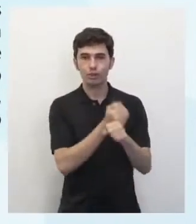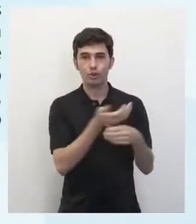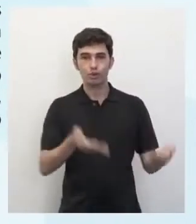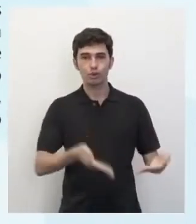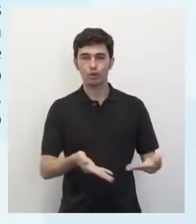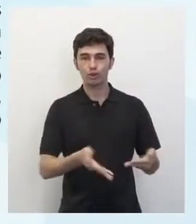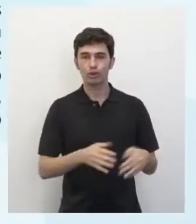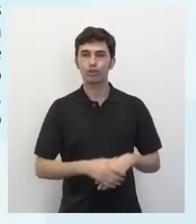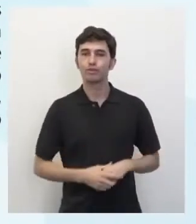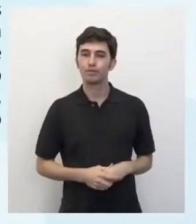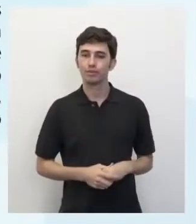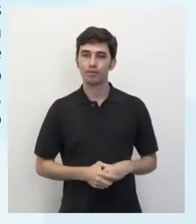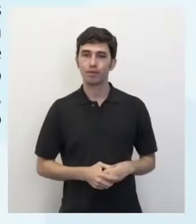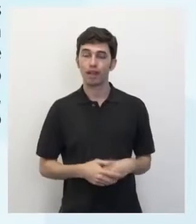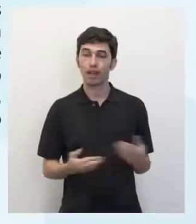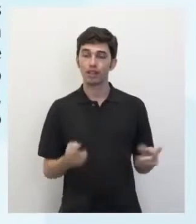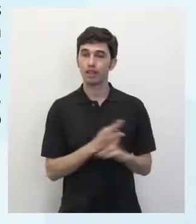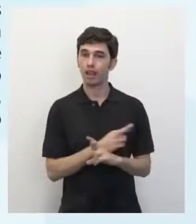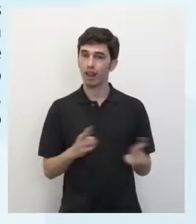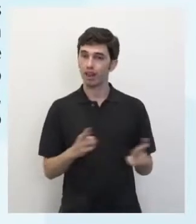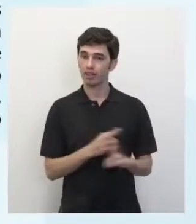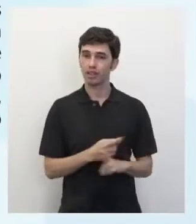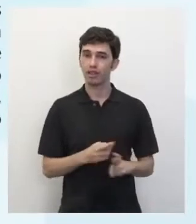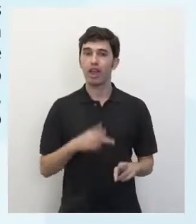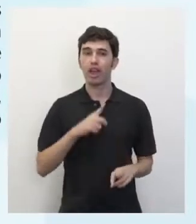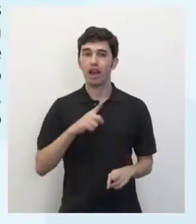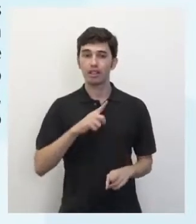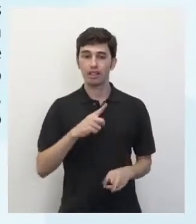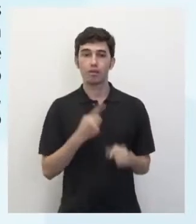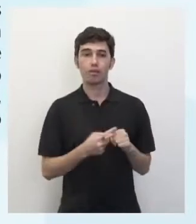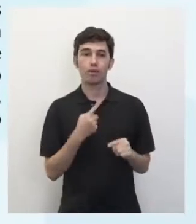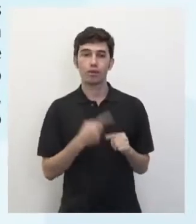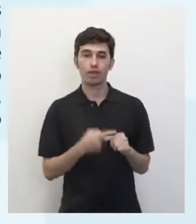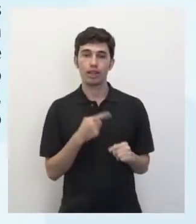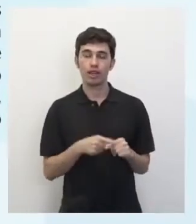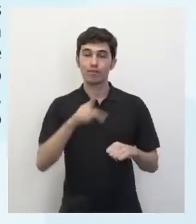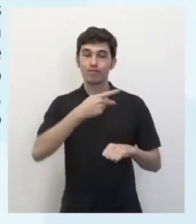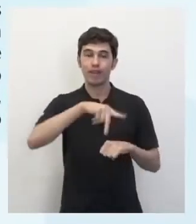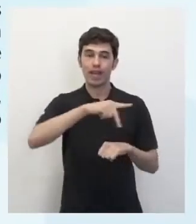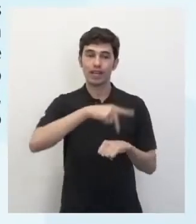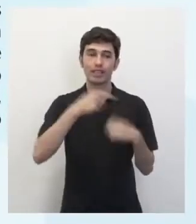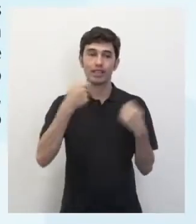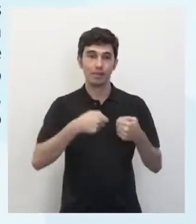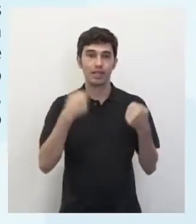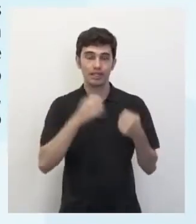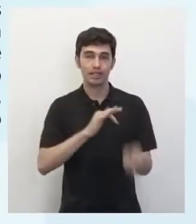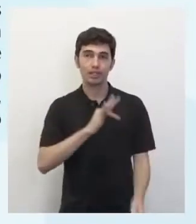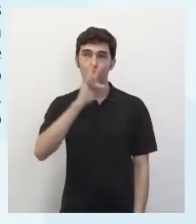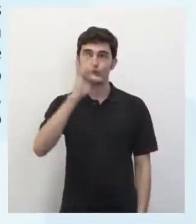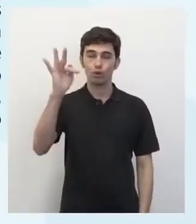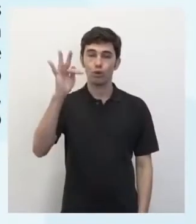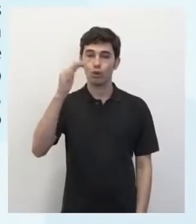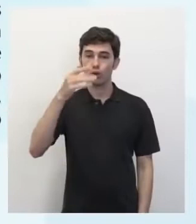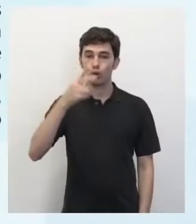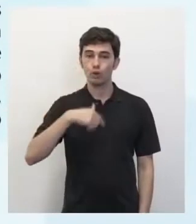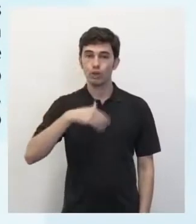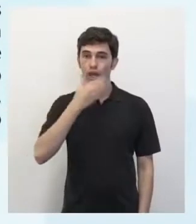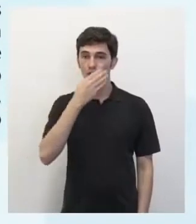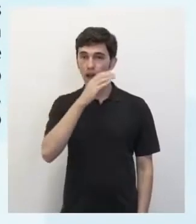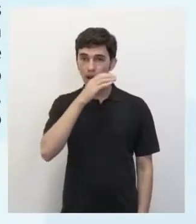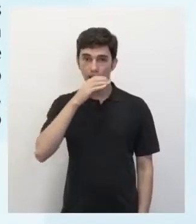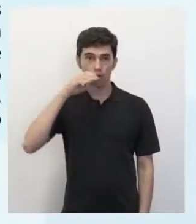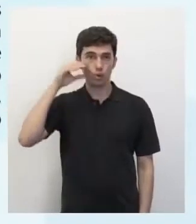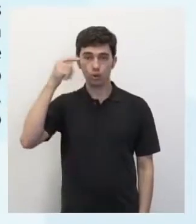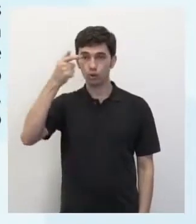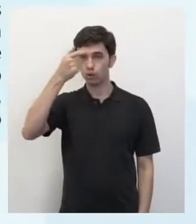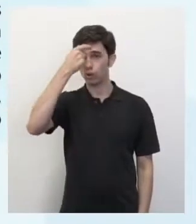atualidade. Essa relação existe porque um país precisa de futuros adultos conscientes, tanto